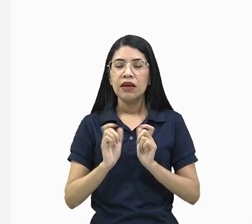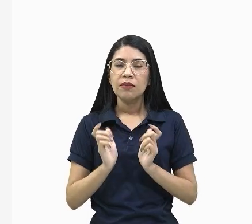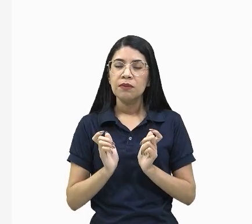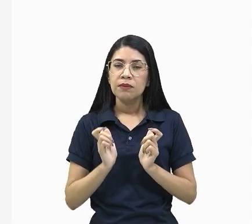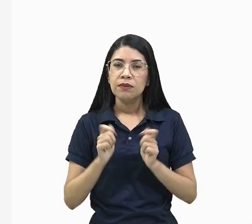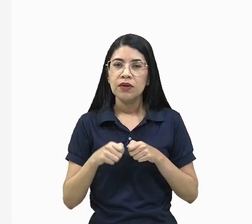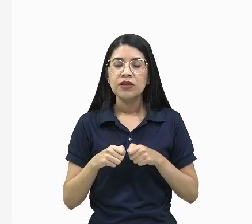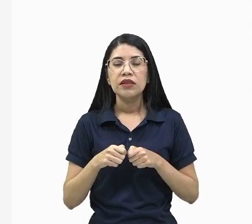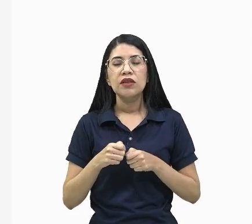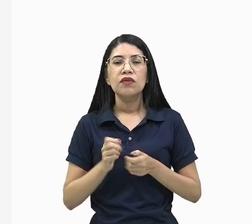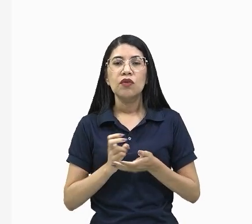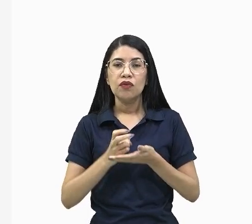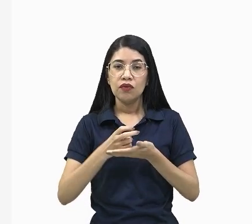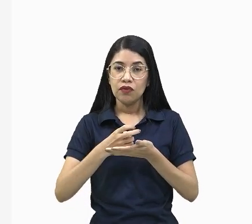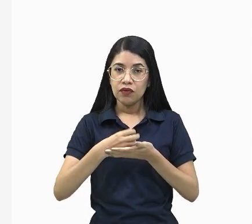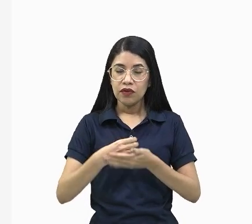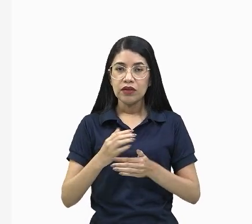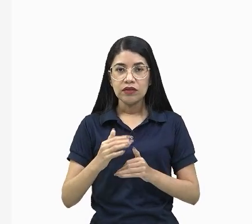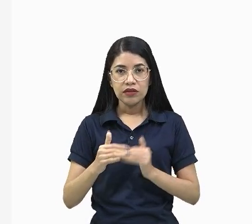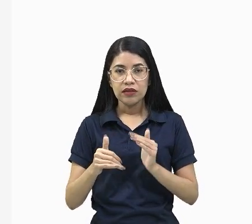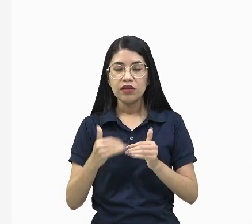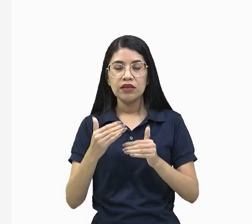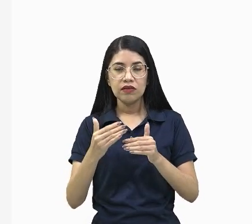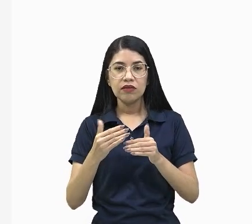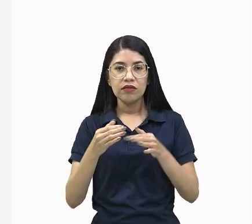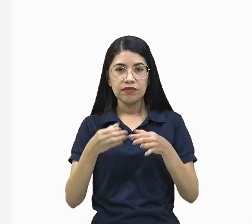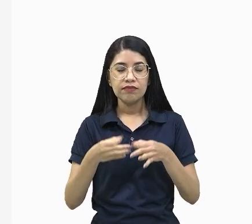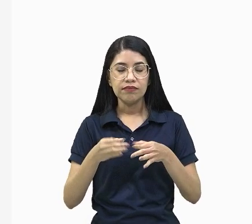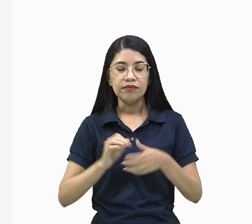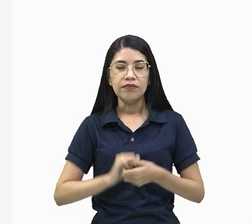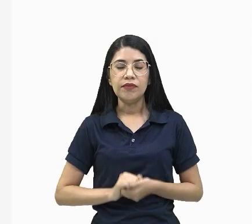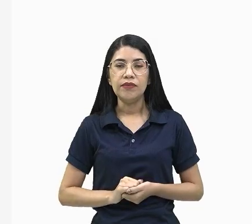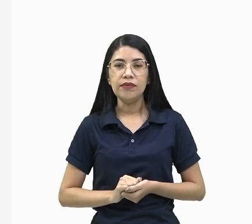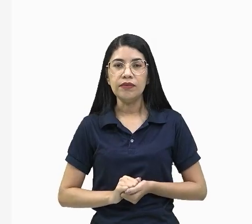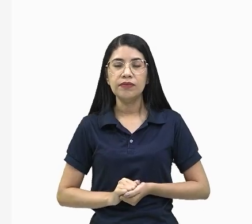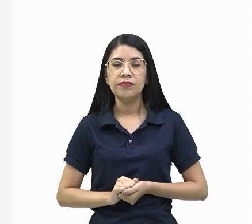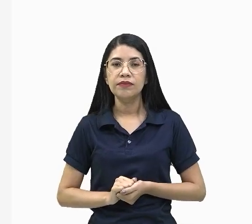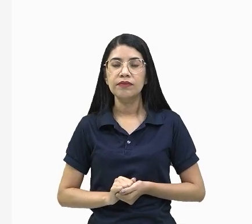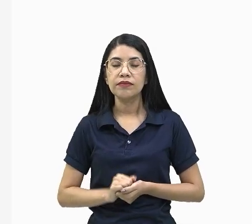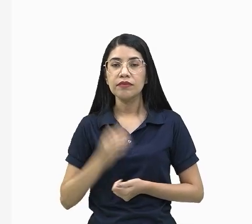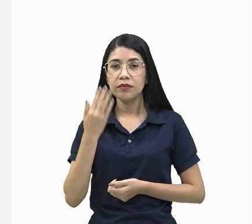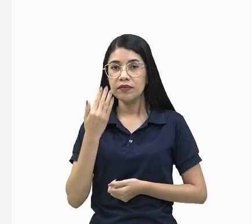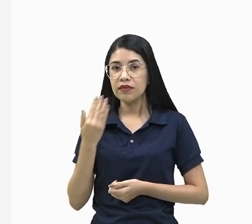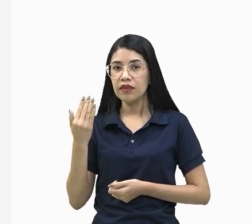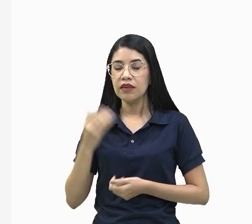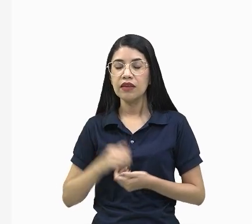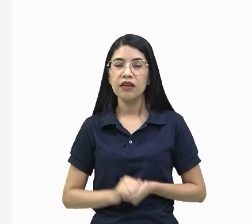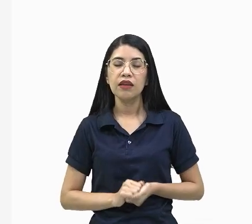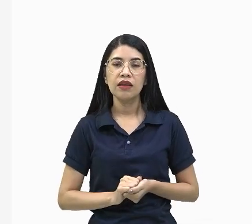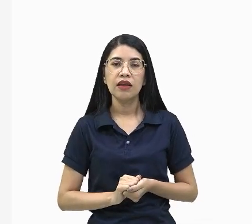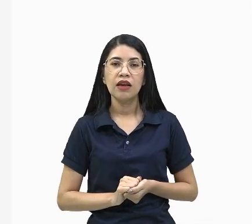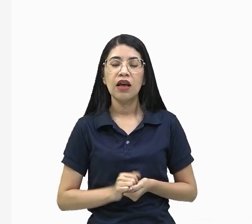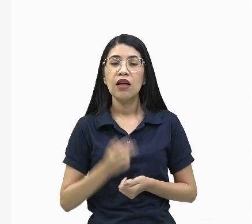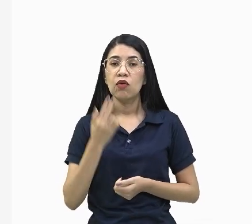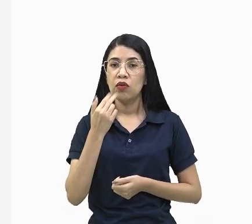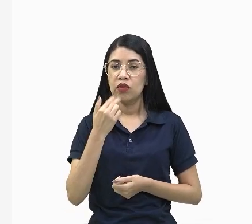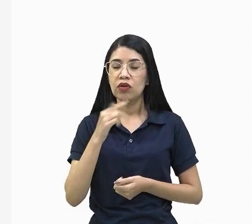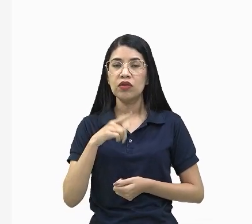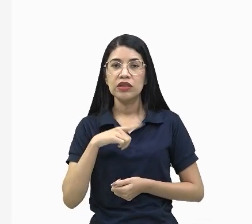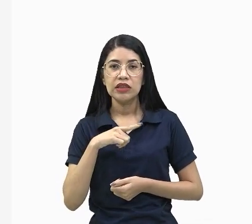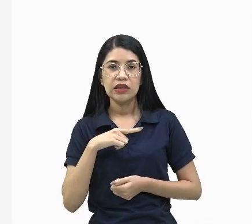permitir o crescimento e desenvolvimento do embrião. São elas, então, fornecimento de